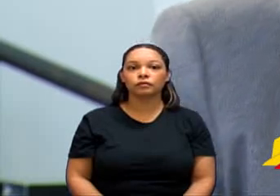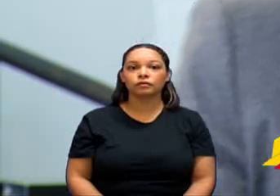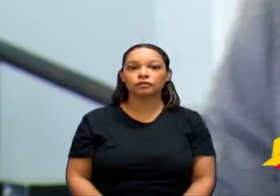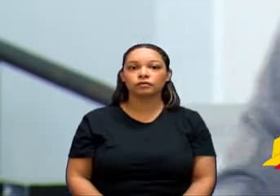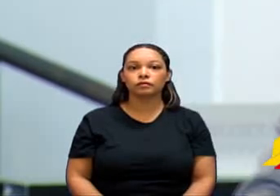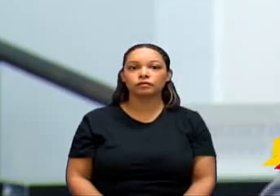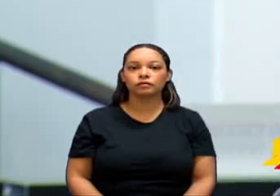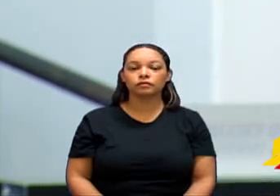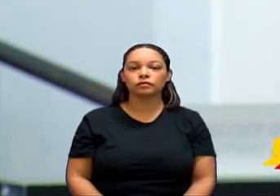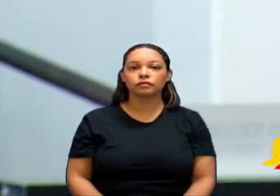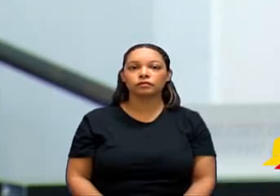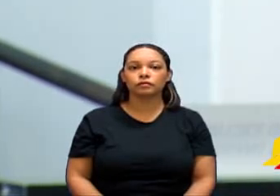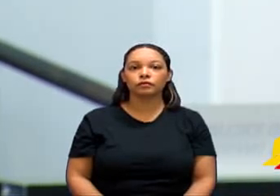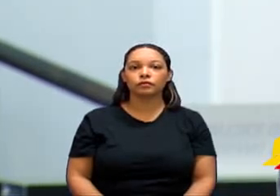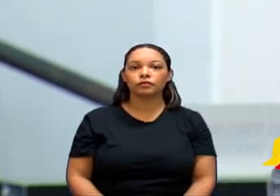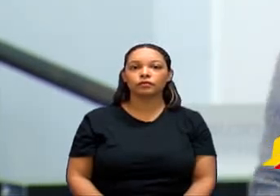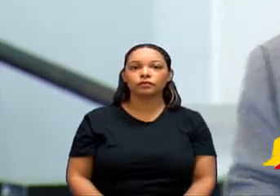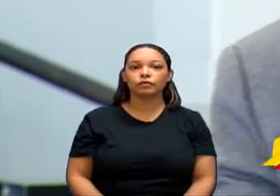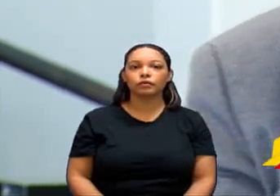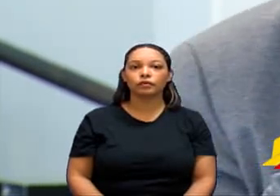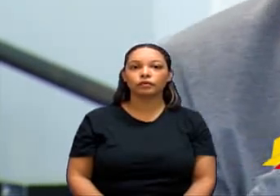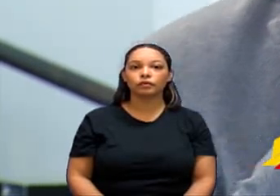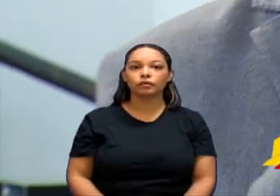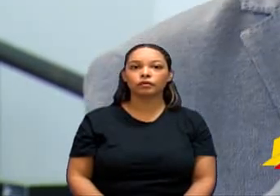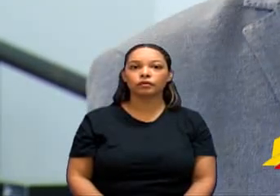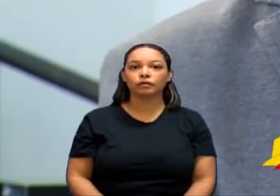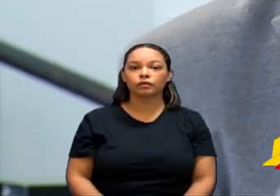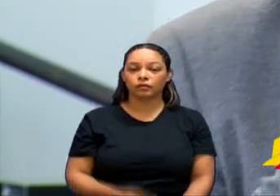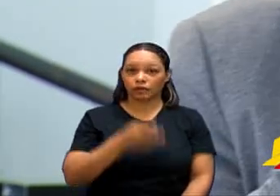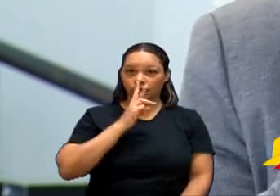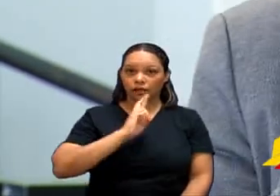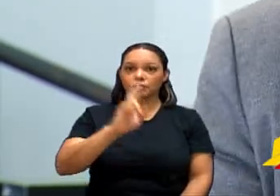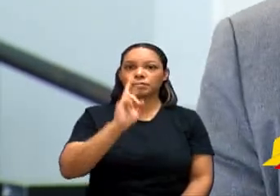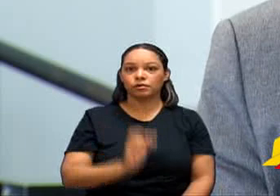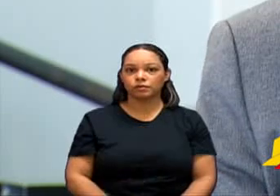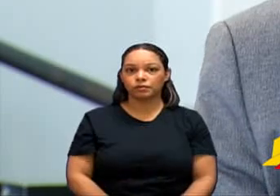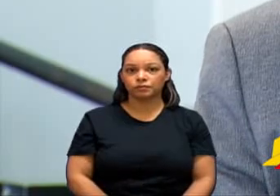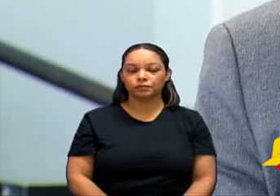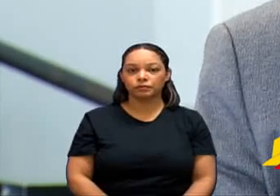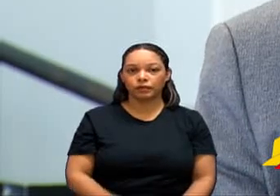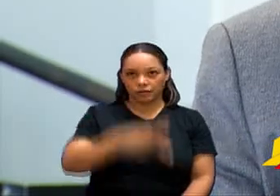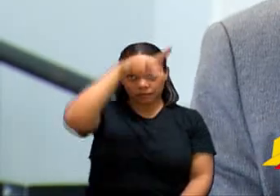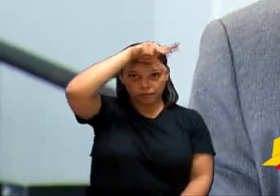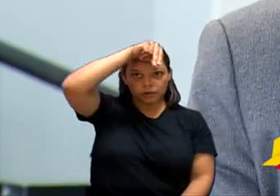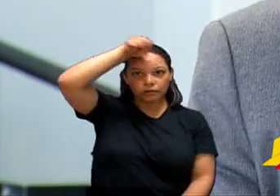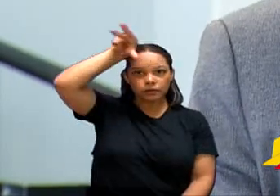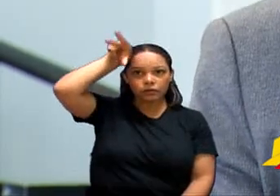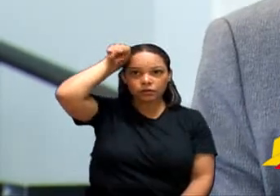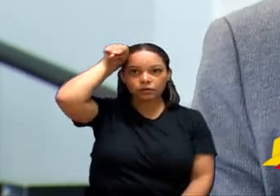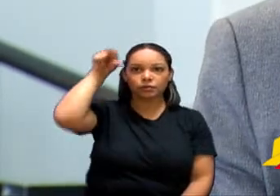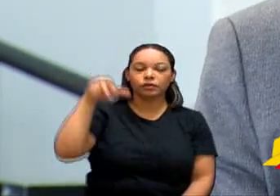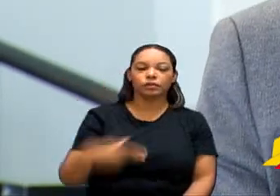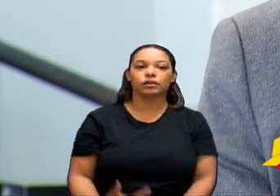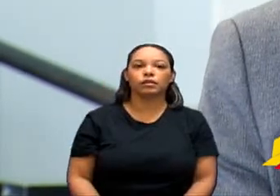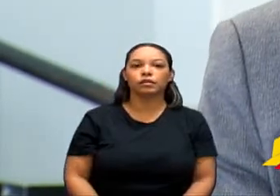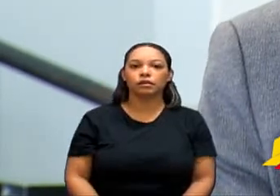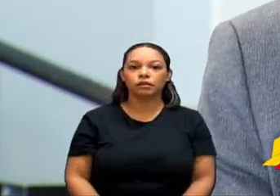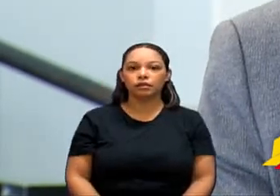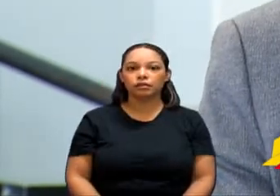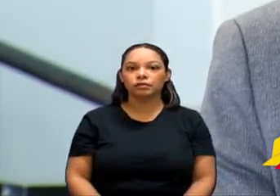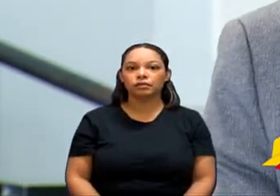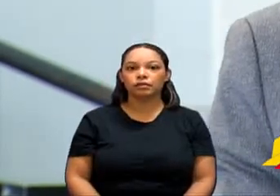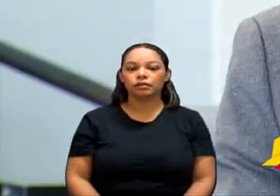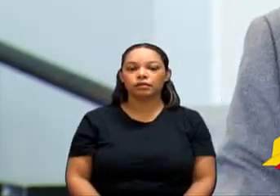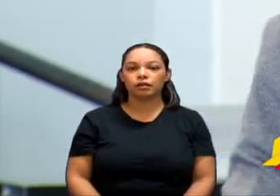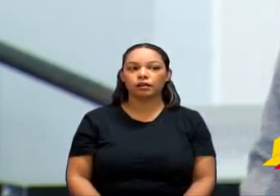aí fosse melhorado e virasse um parque público ali. Resposta que eu tive da prefeitura, essa aqui, precisamente, foi em